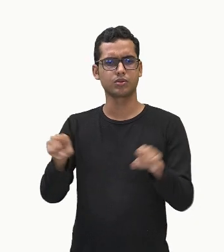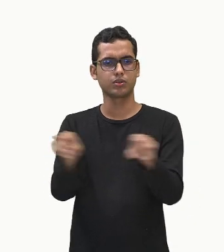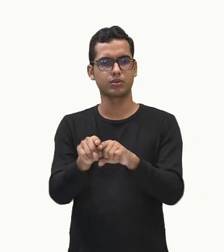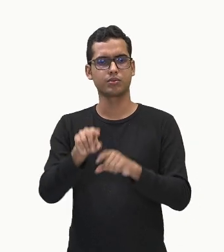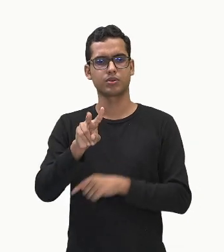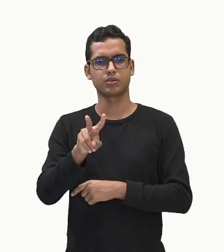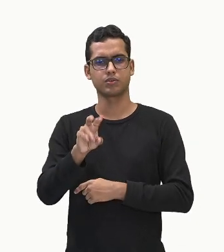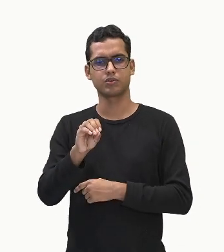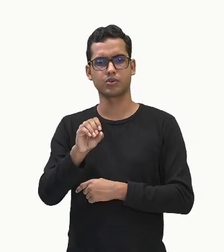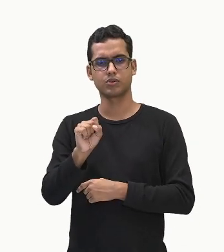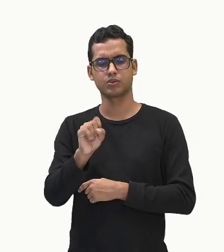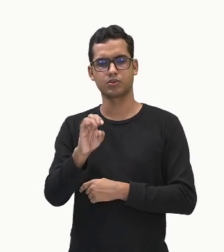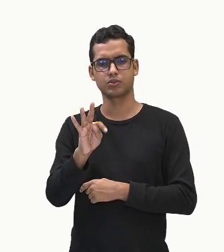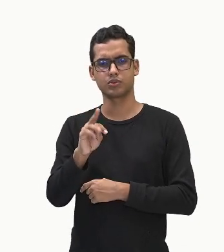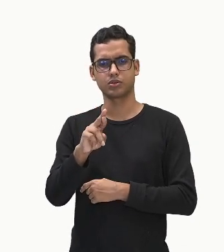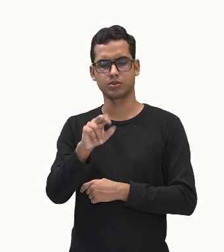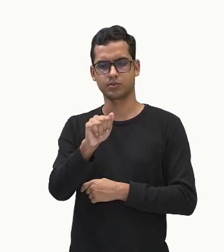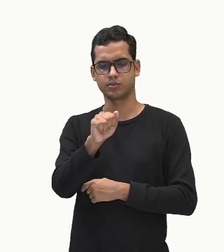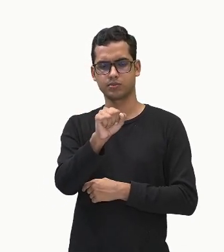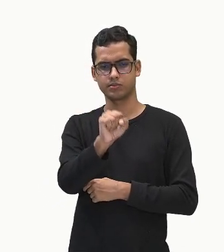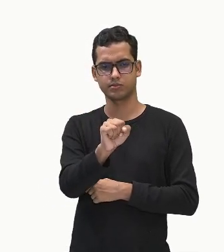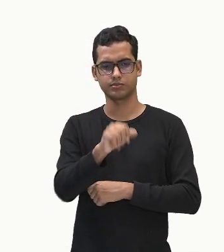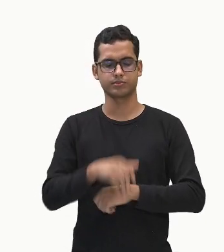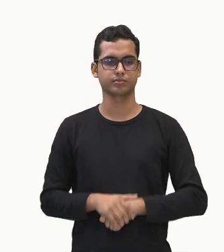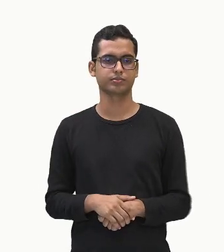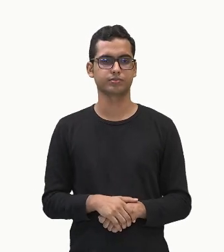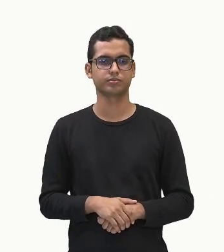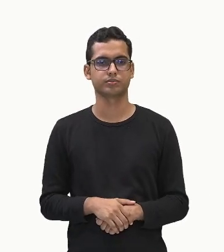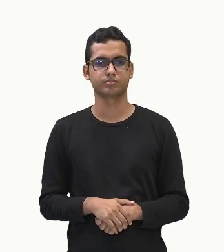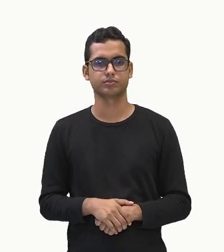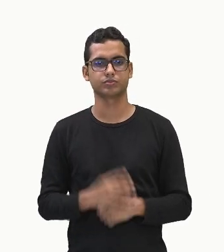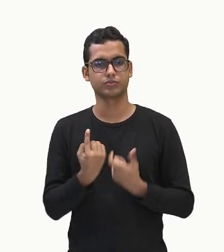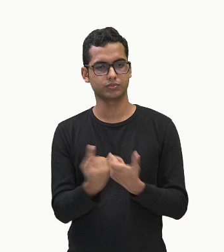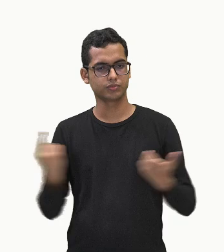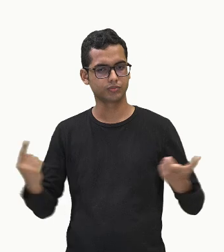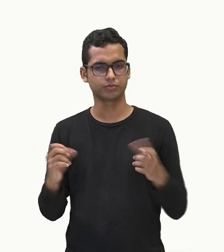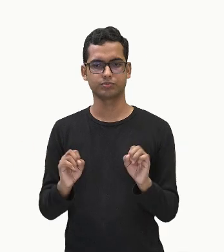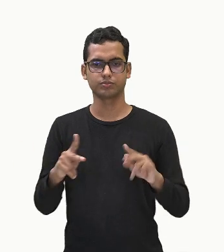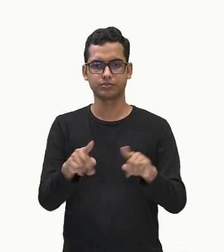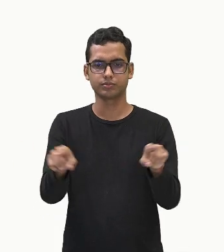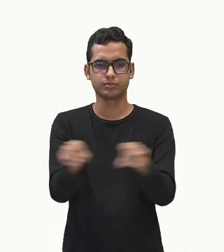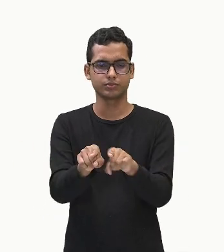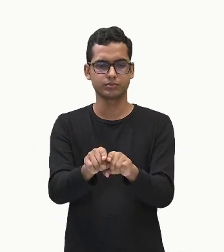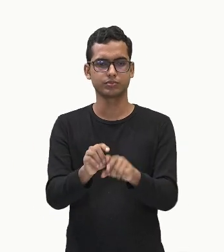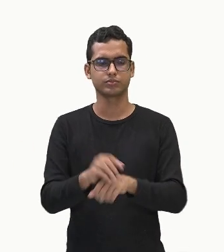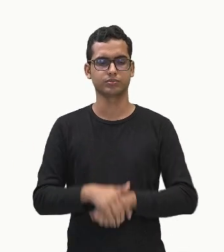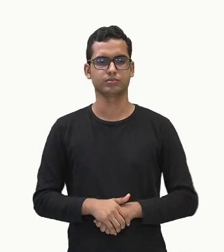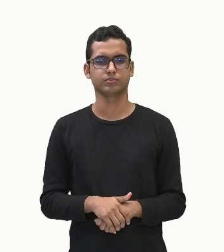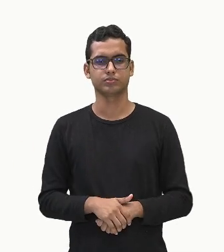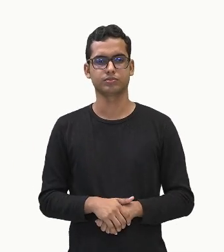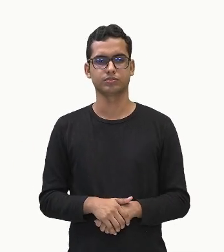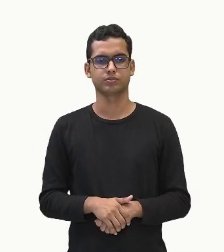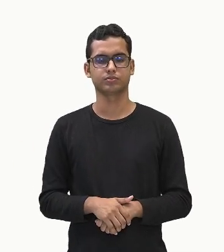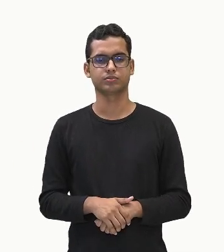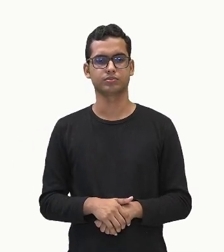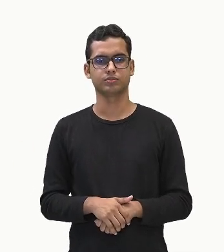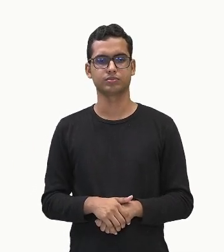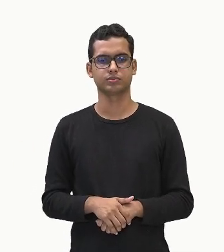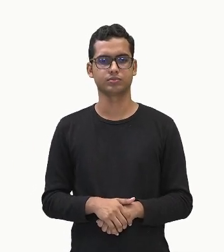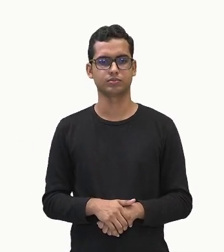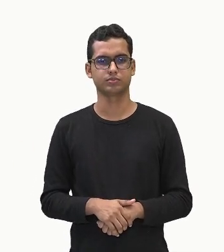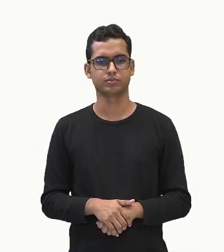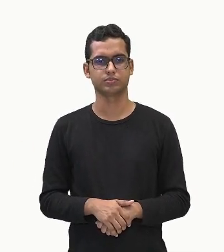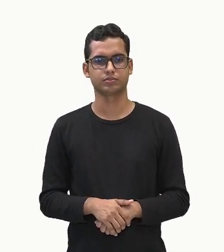esse o plural da segunda pessoa, que quer dizer o vós, né? Ao contrário do português, vós